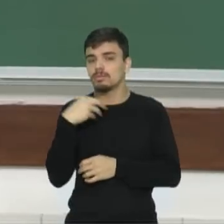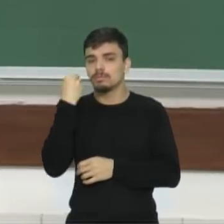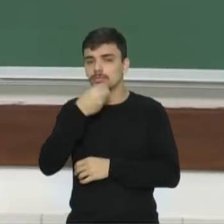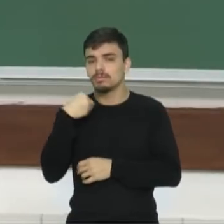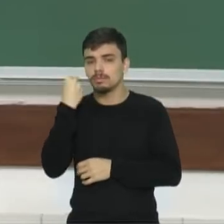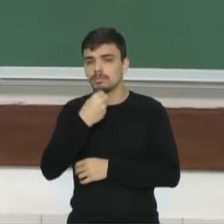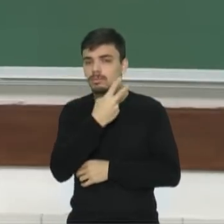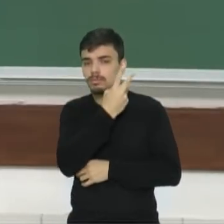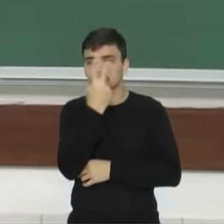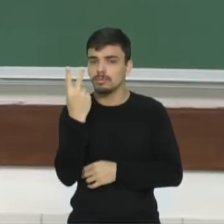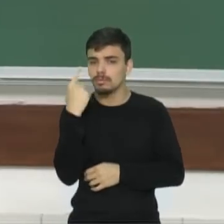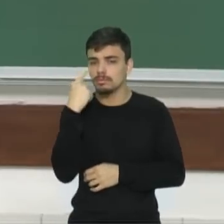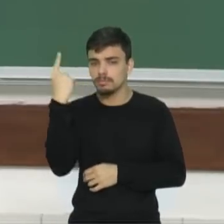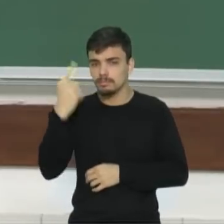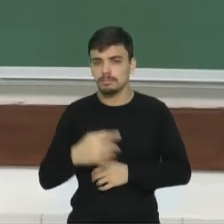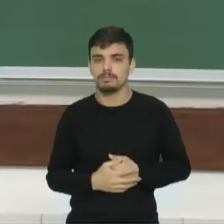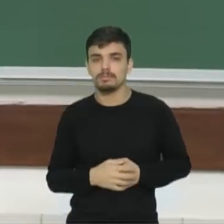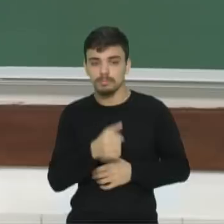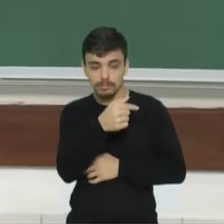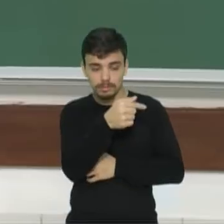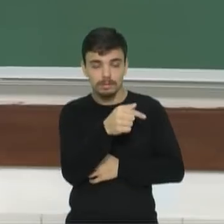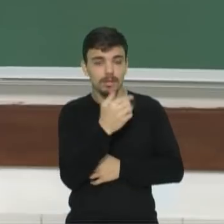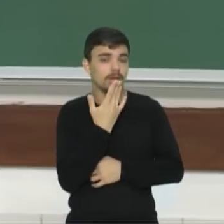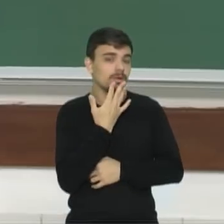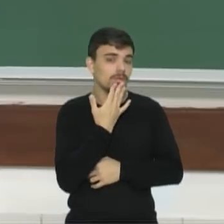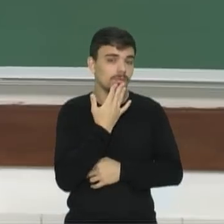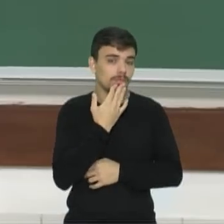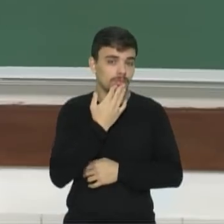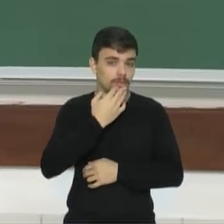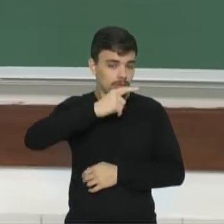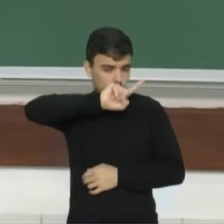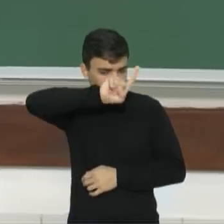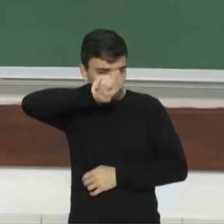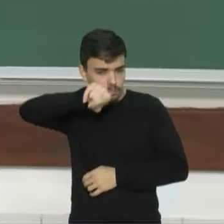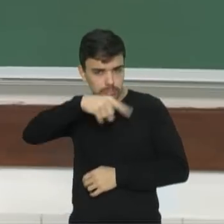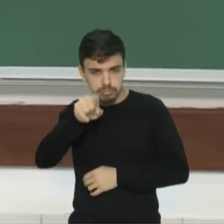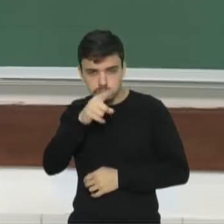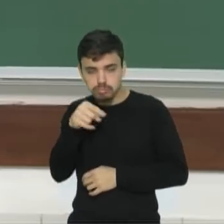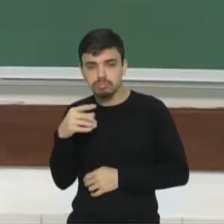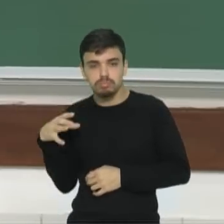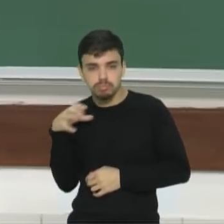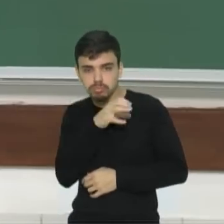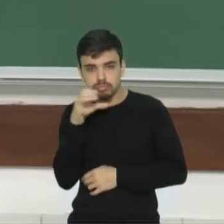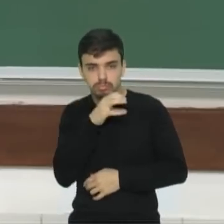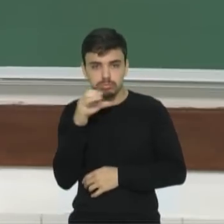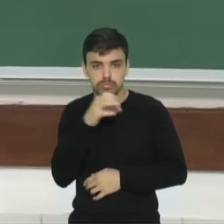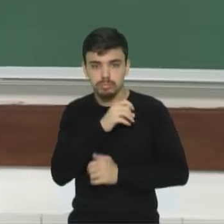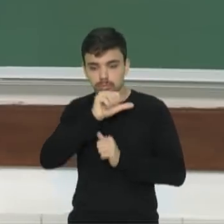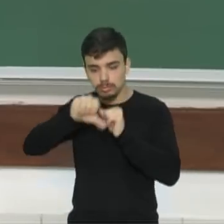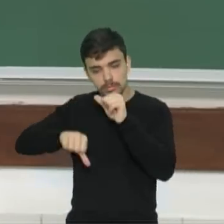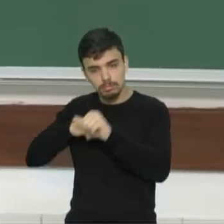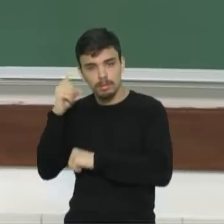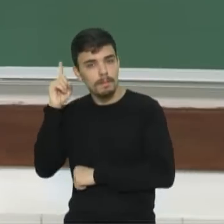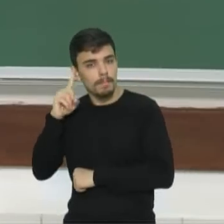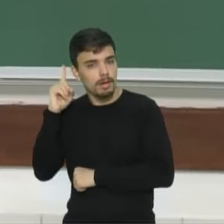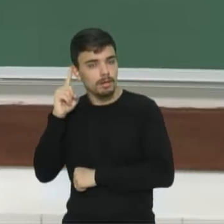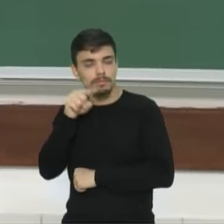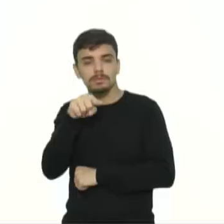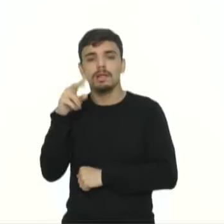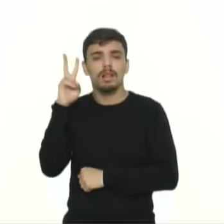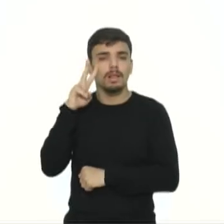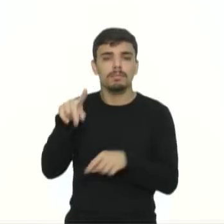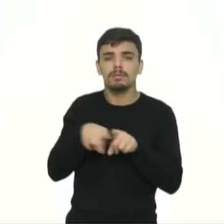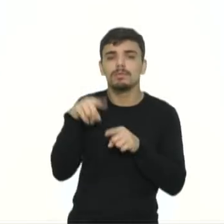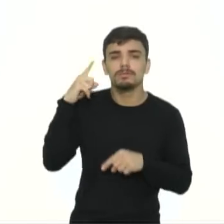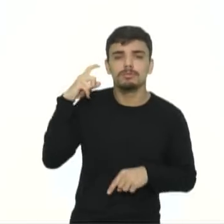disco de Newton. As 7 cores, eu giro o disco e aí ele fica branco. Lembra do eco?